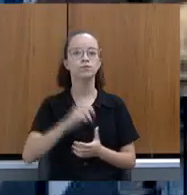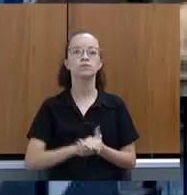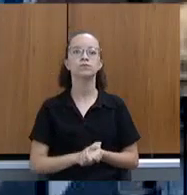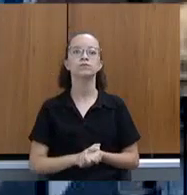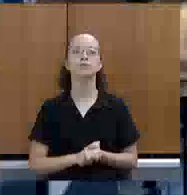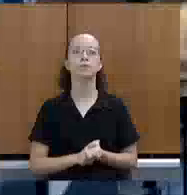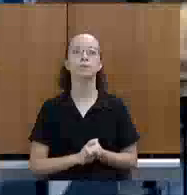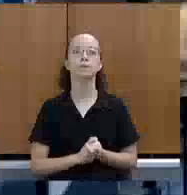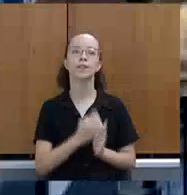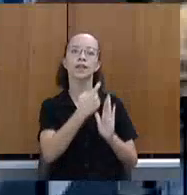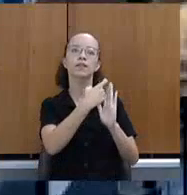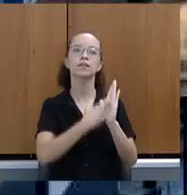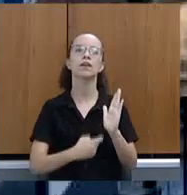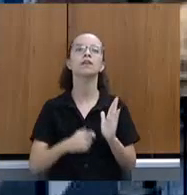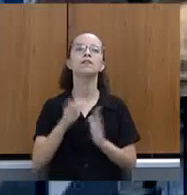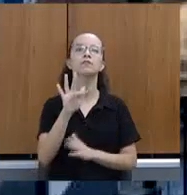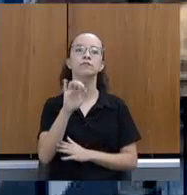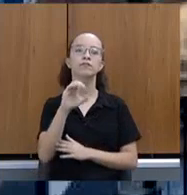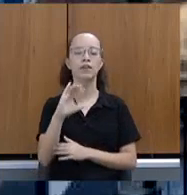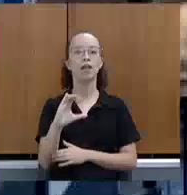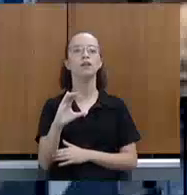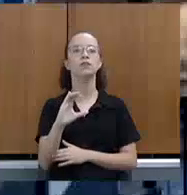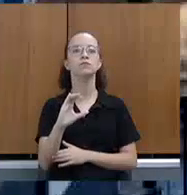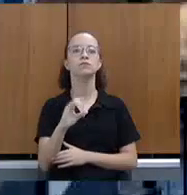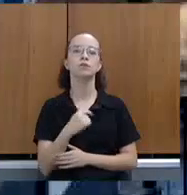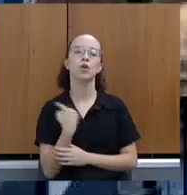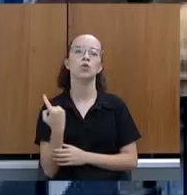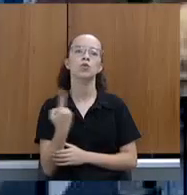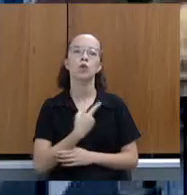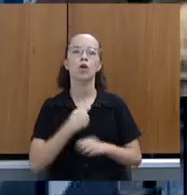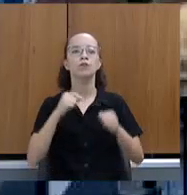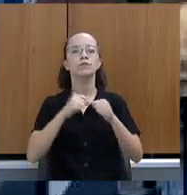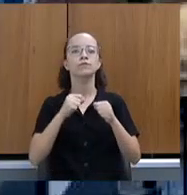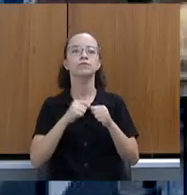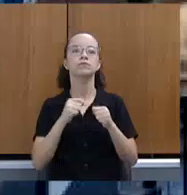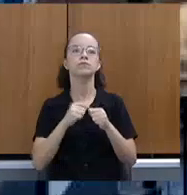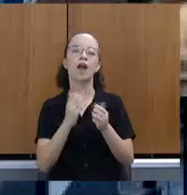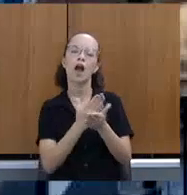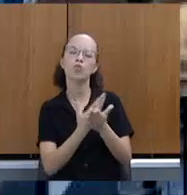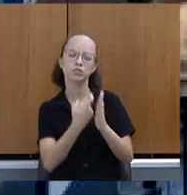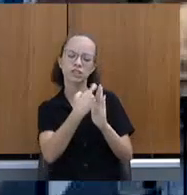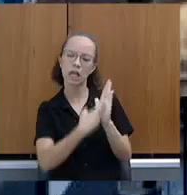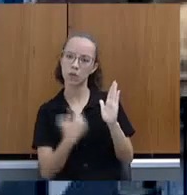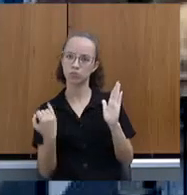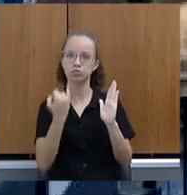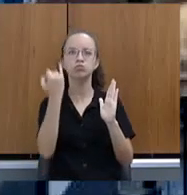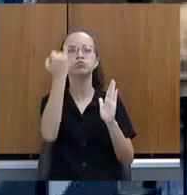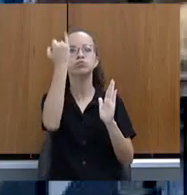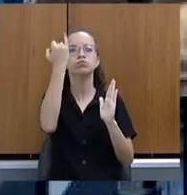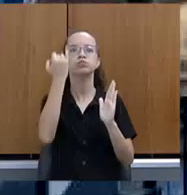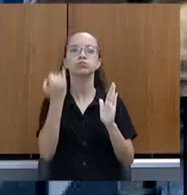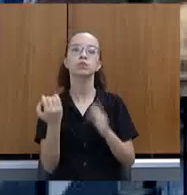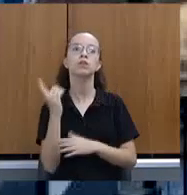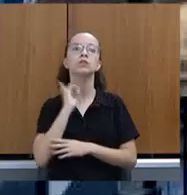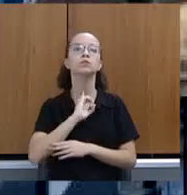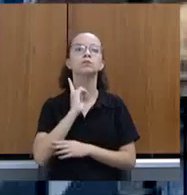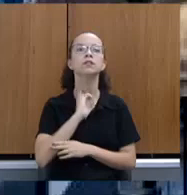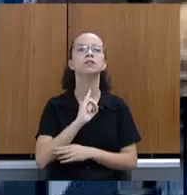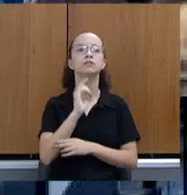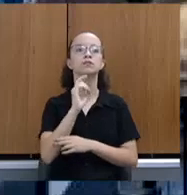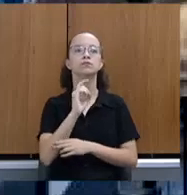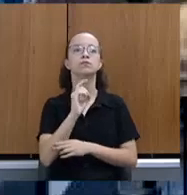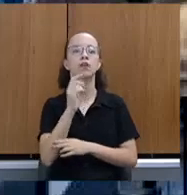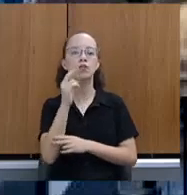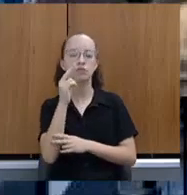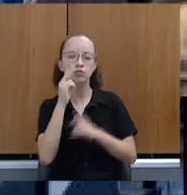editar speking o fec nós fizemos alguns editais muito importantes os exibiminas do audiovisual foram